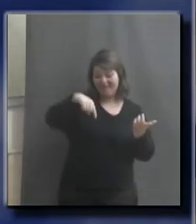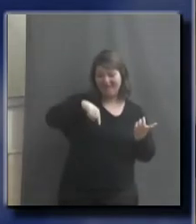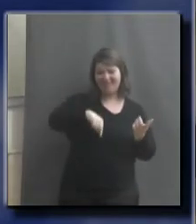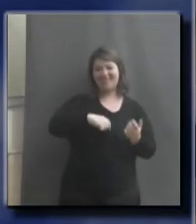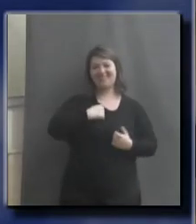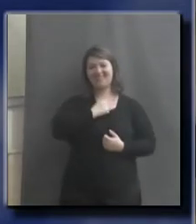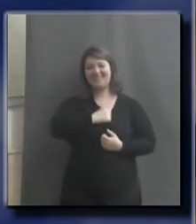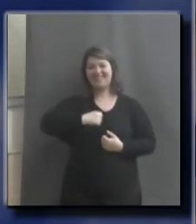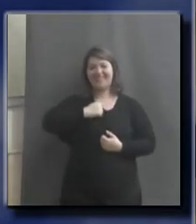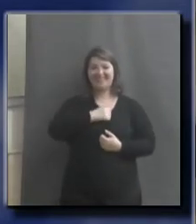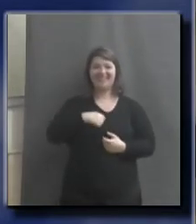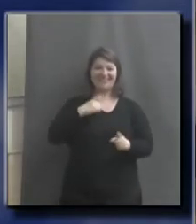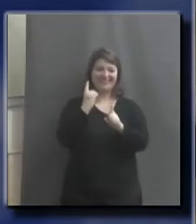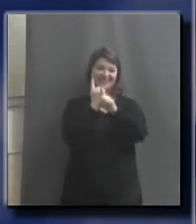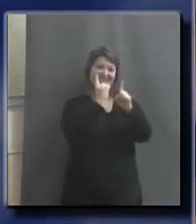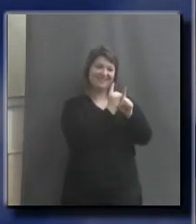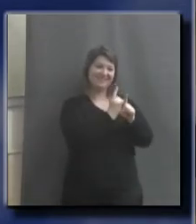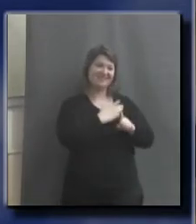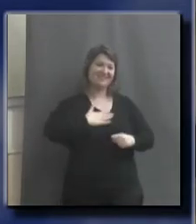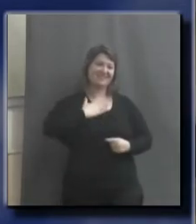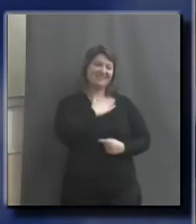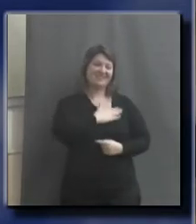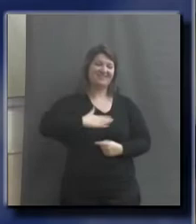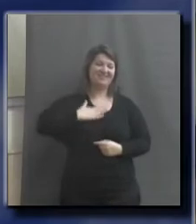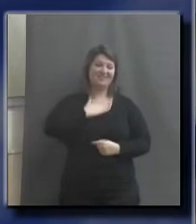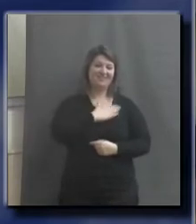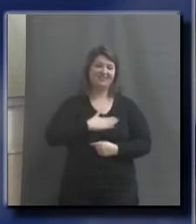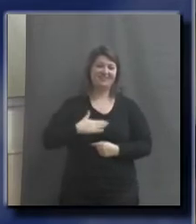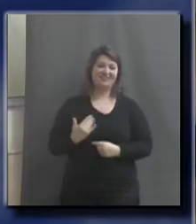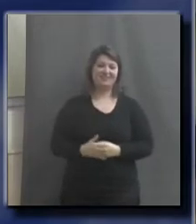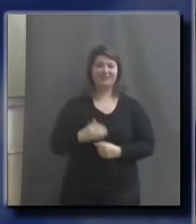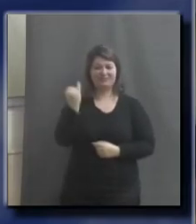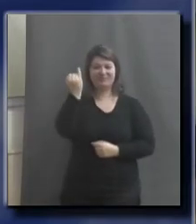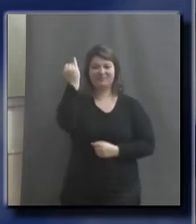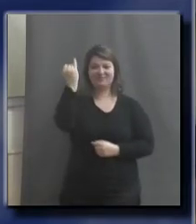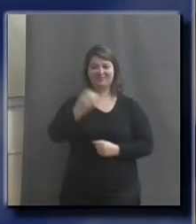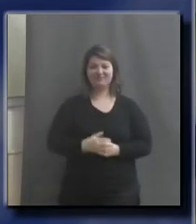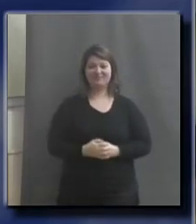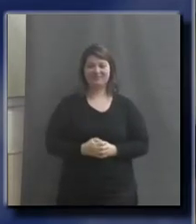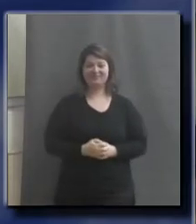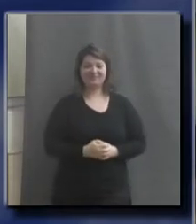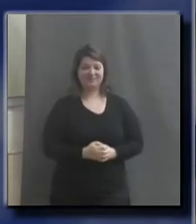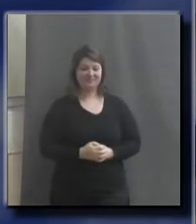também, além de cumprir as agendas que são importantes.